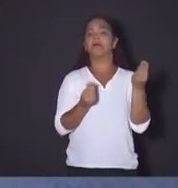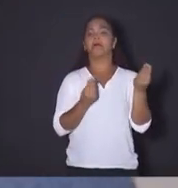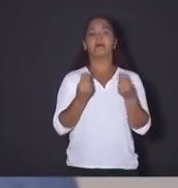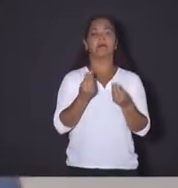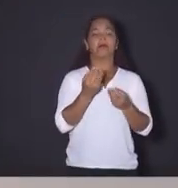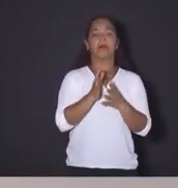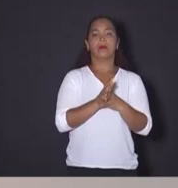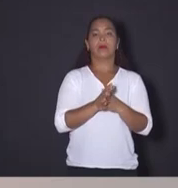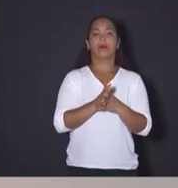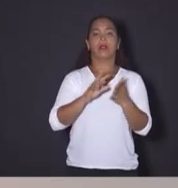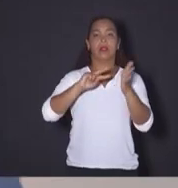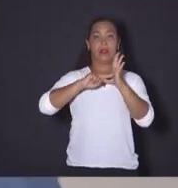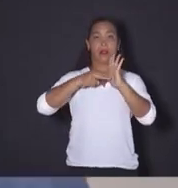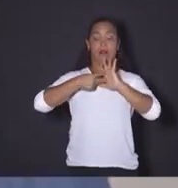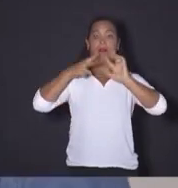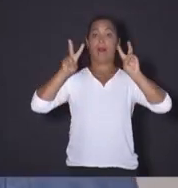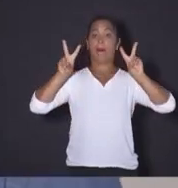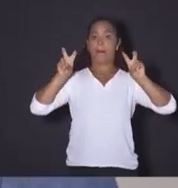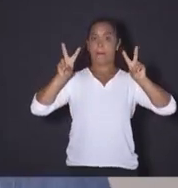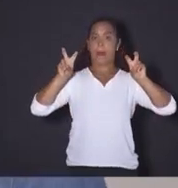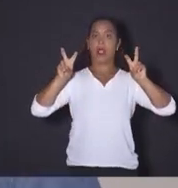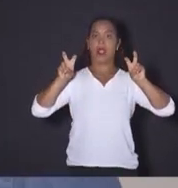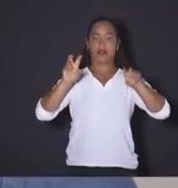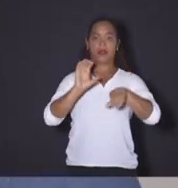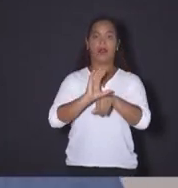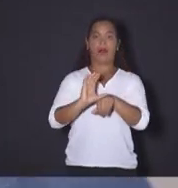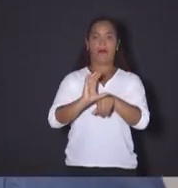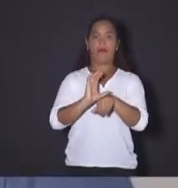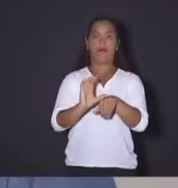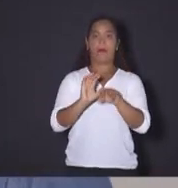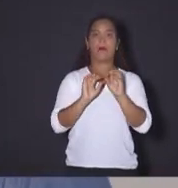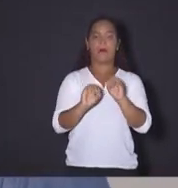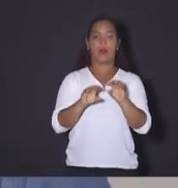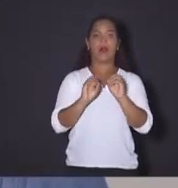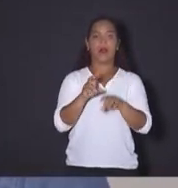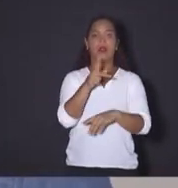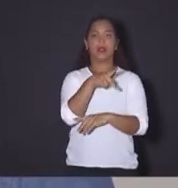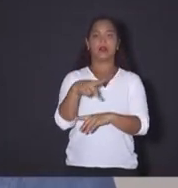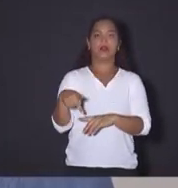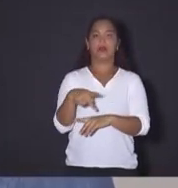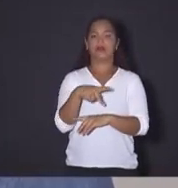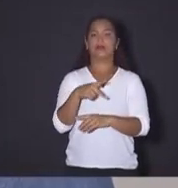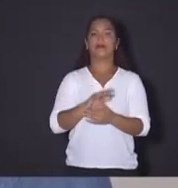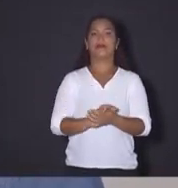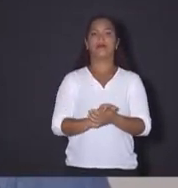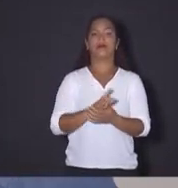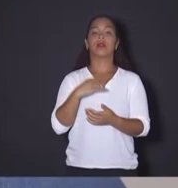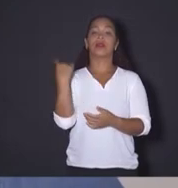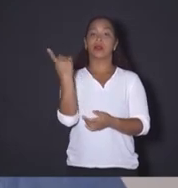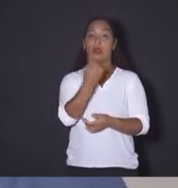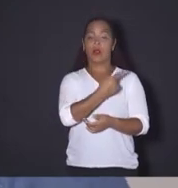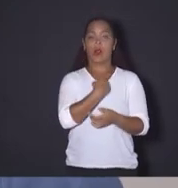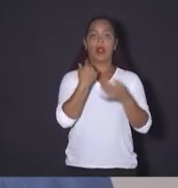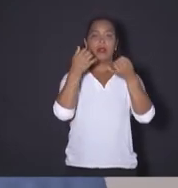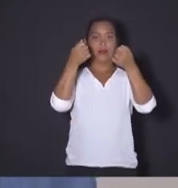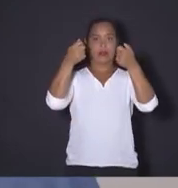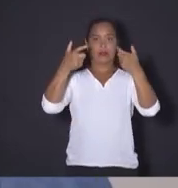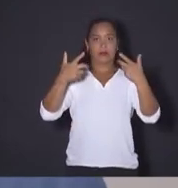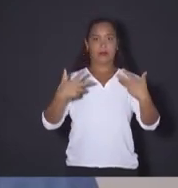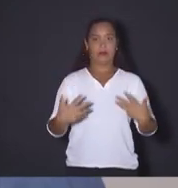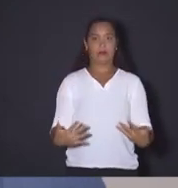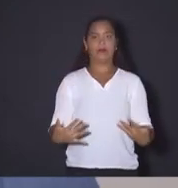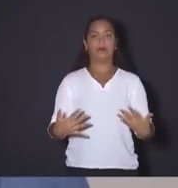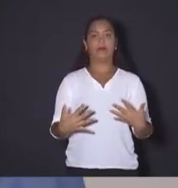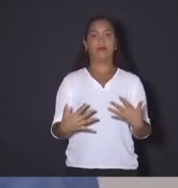com a temática da formação de professores nós falamos nós falamos é